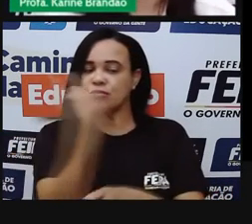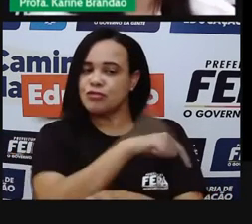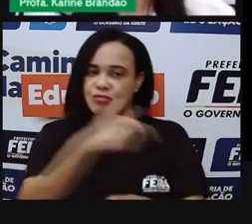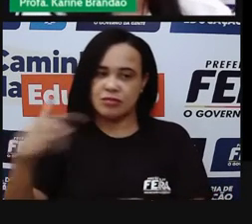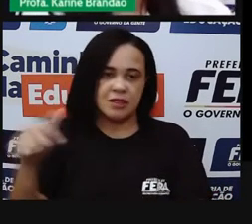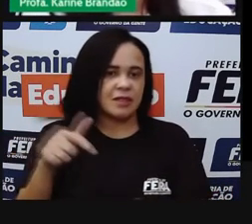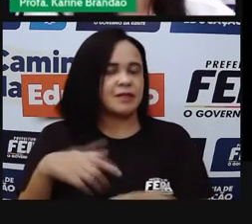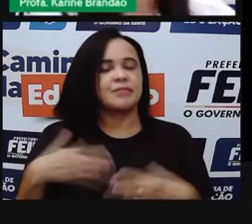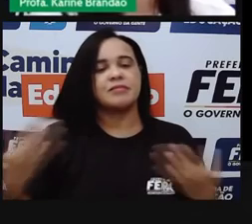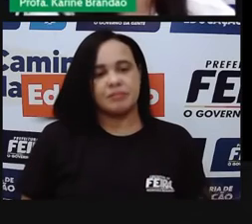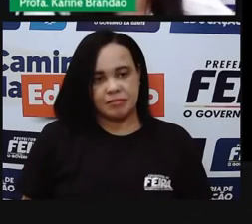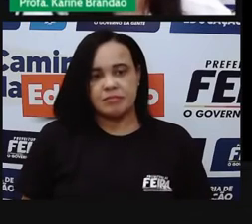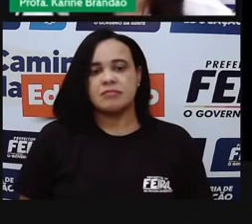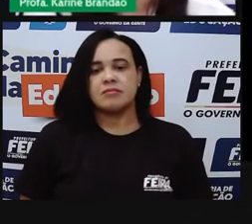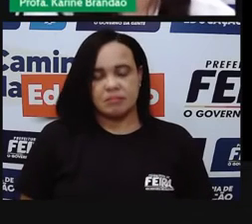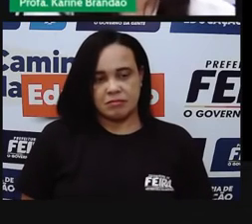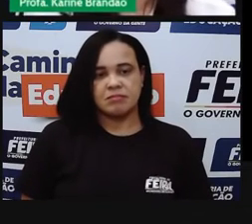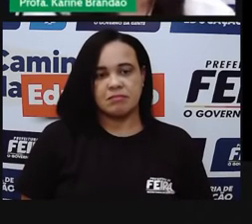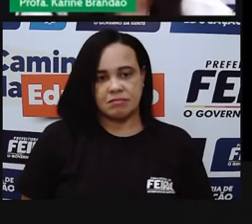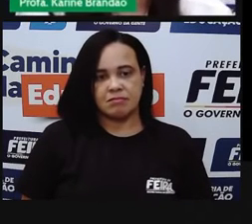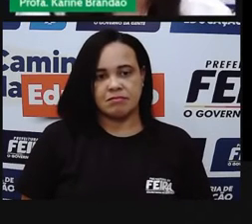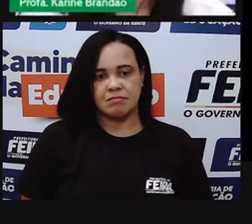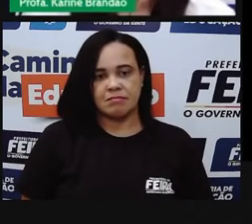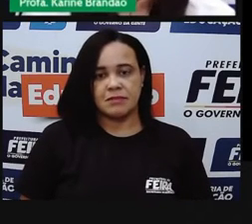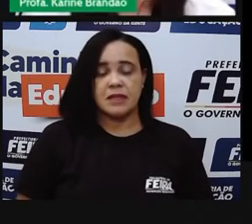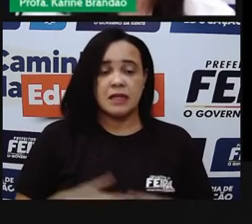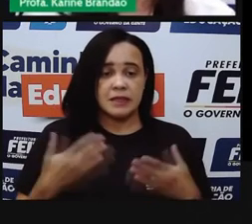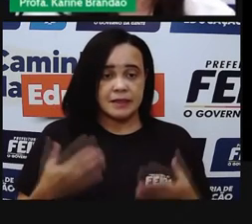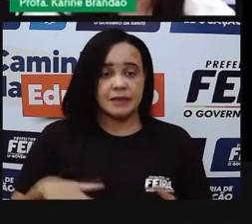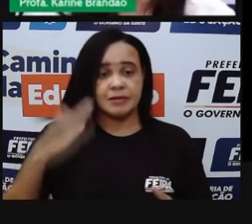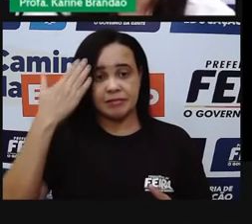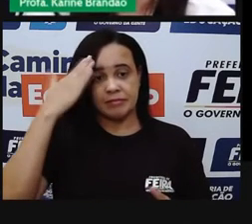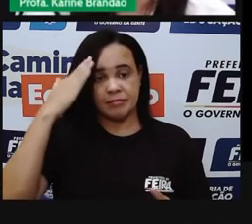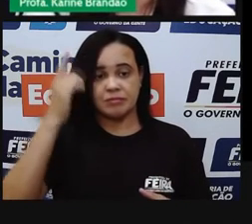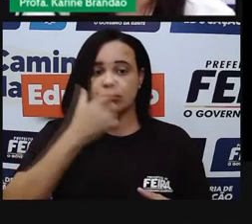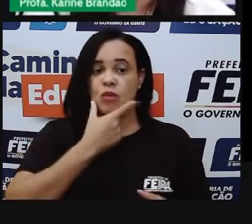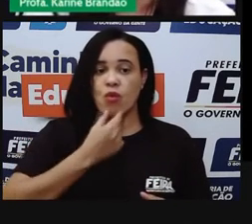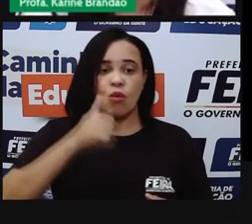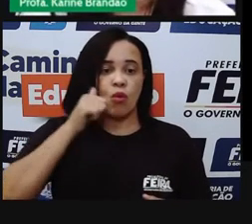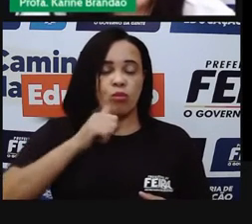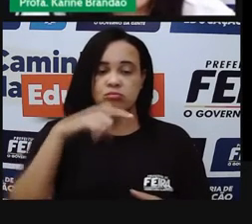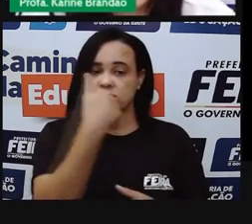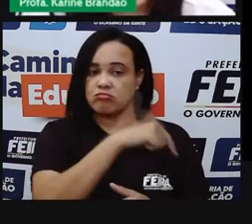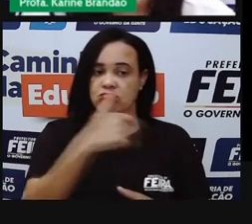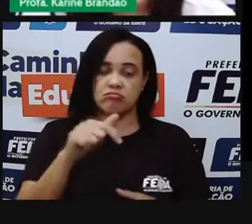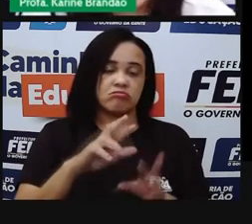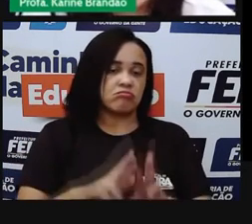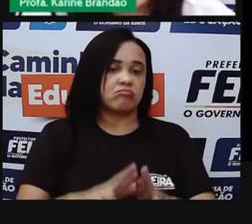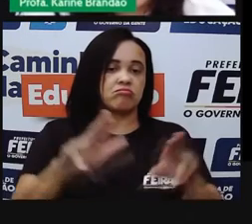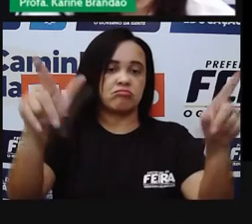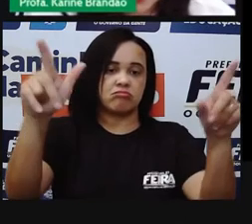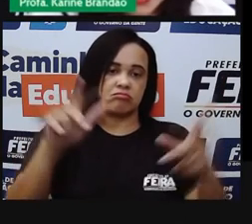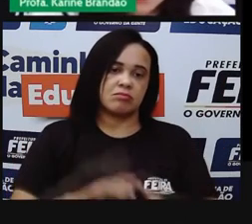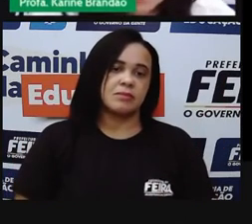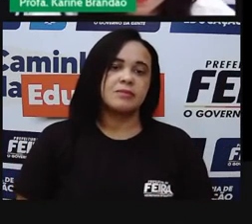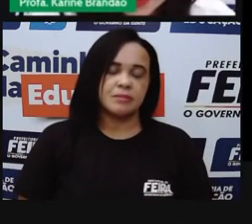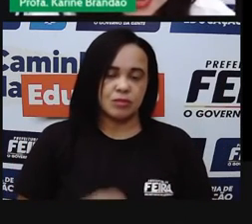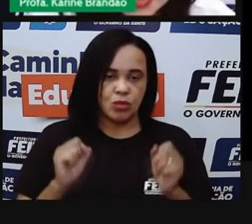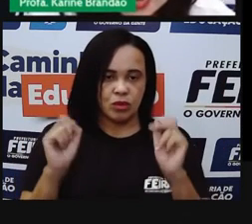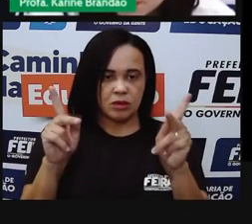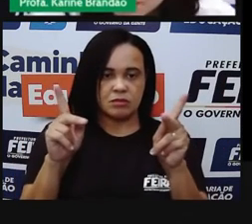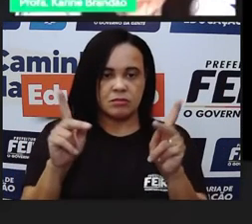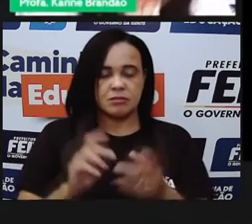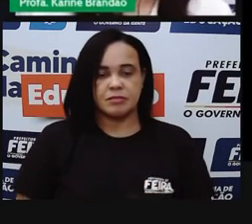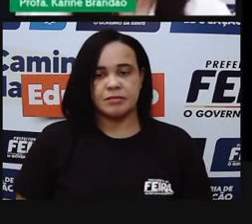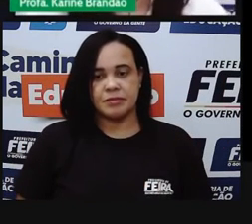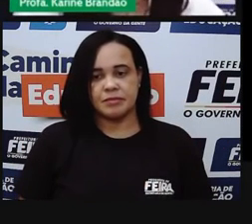sexo. Assexuada sem gametas, sem sexo, macho e fêmea, sem gametas. Ok?